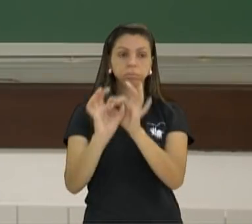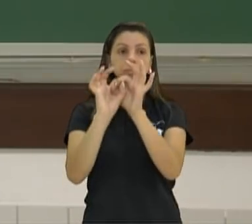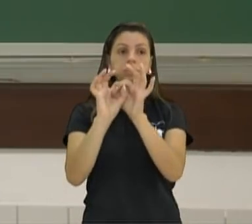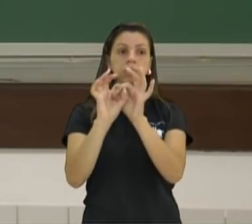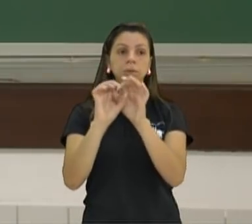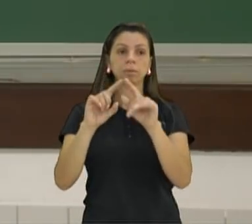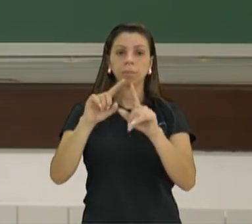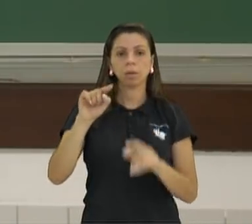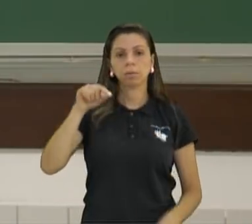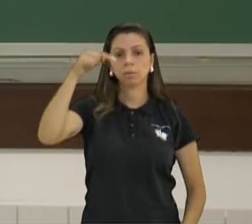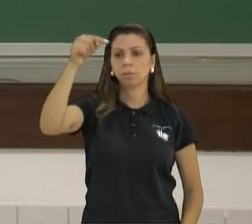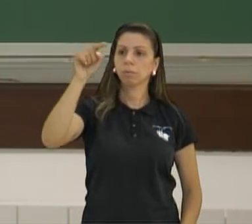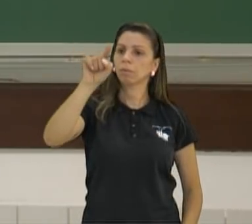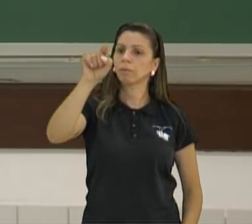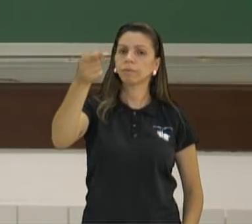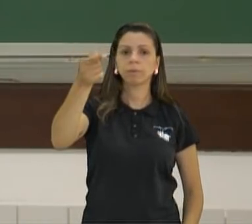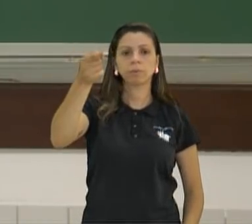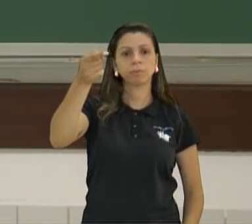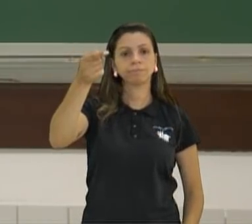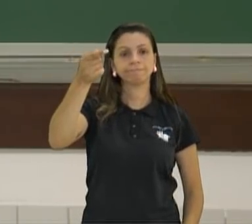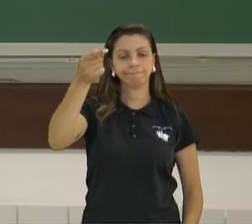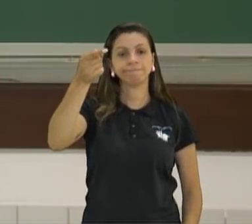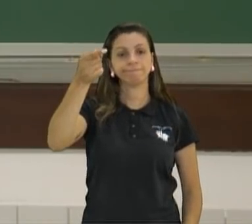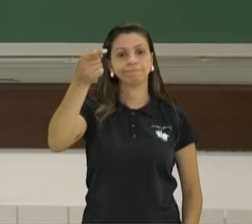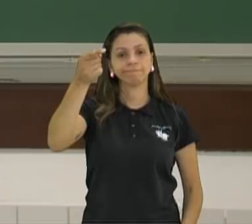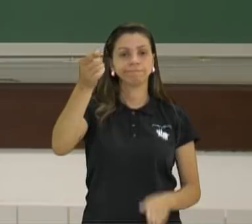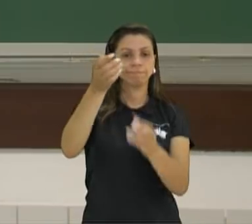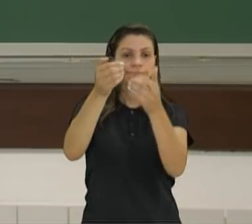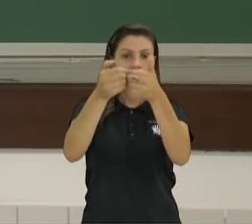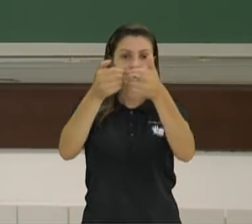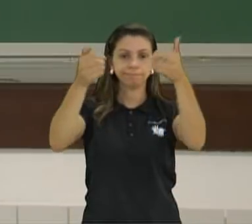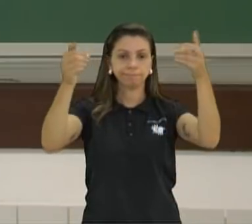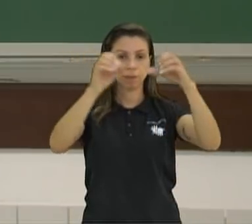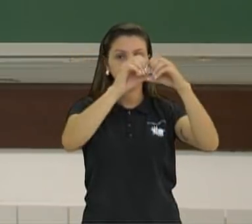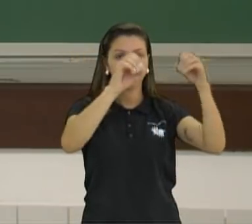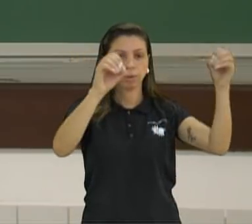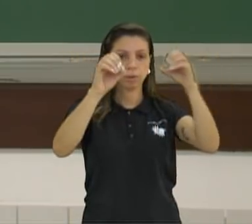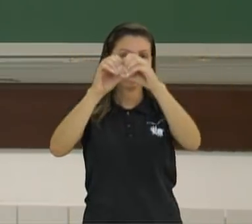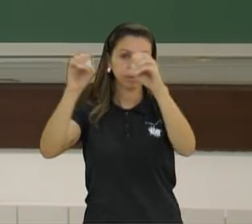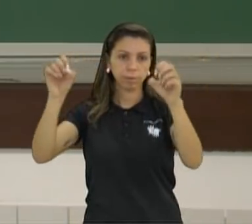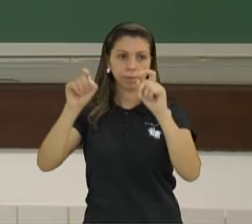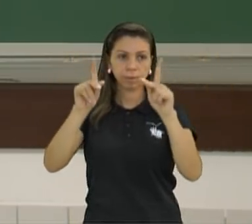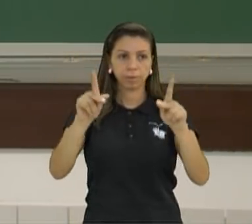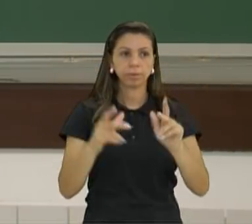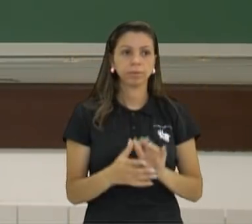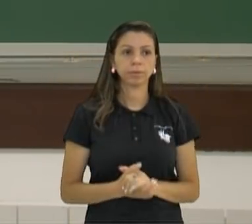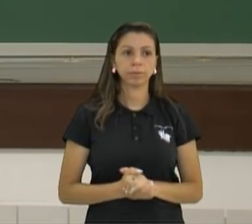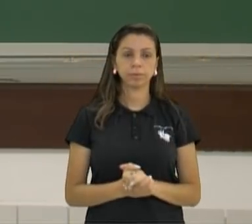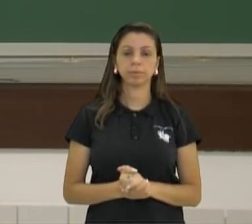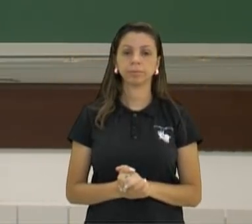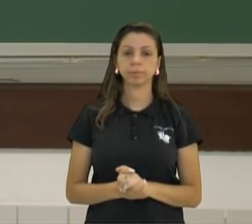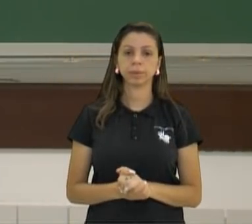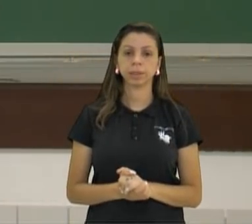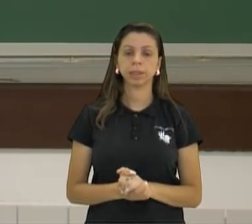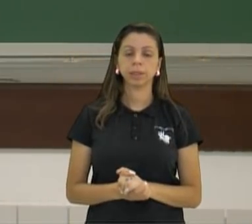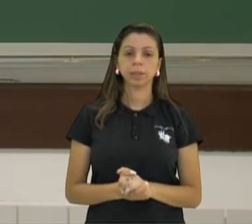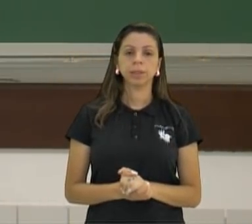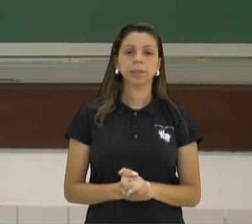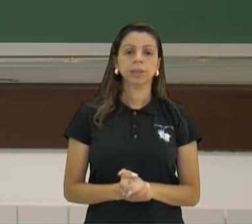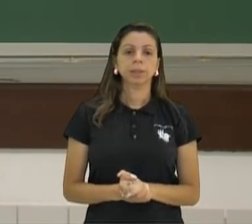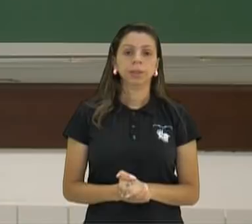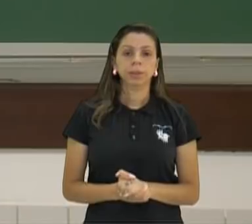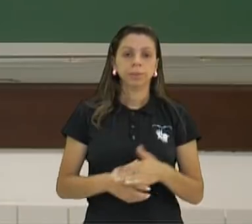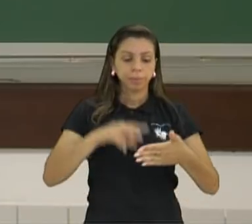aqui em cima não, aqui em cima nós temos a vírgula separando as orações, ok? Vamos ler um trecho de